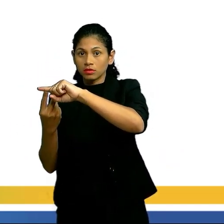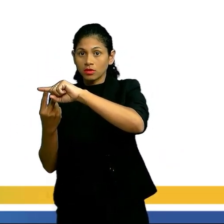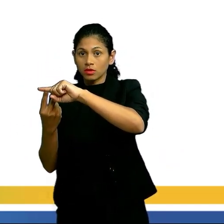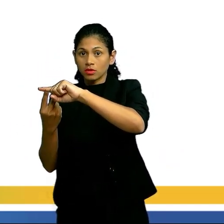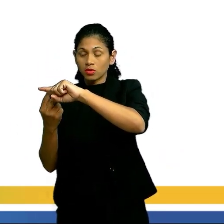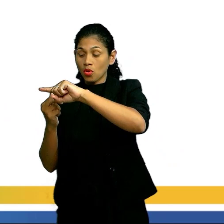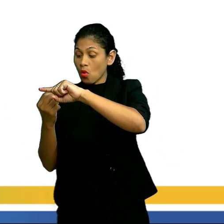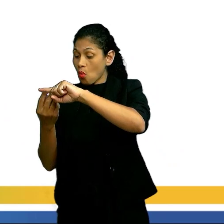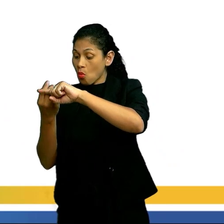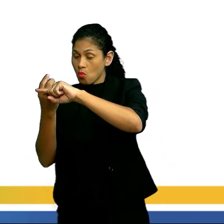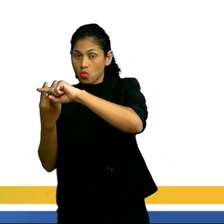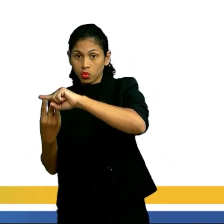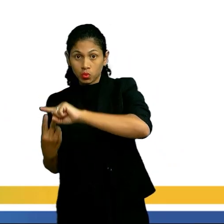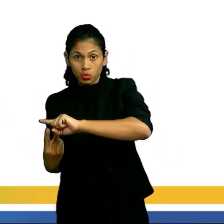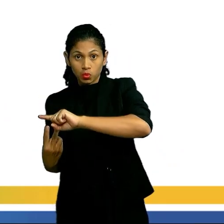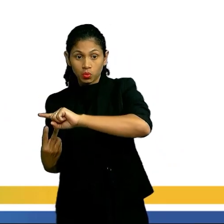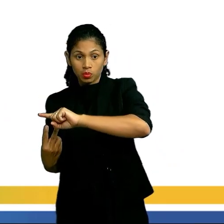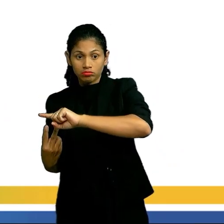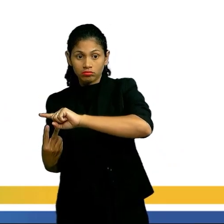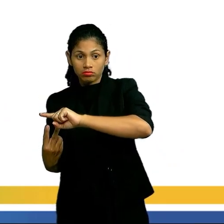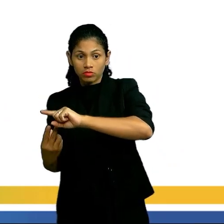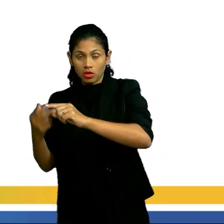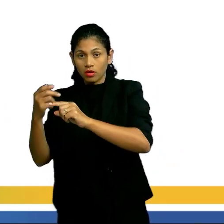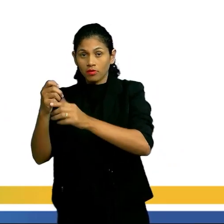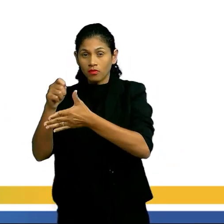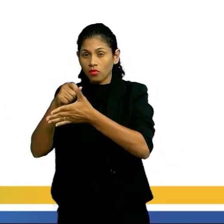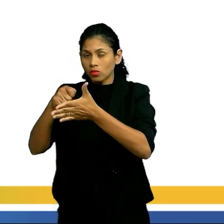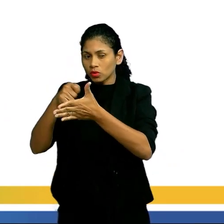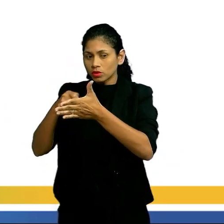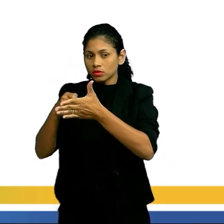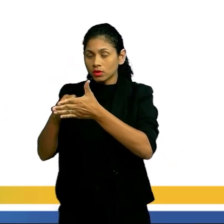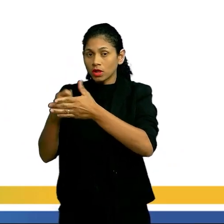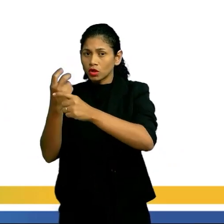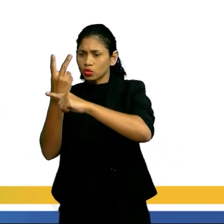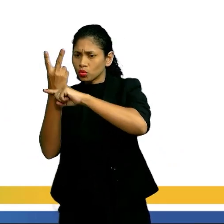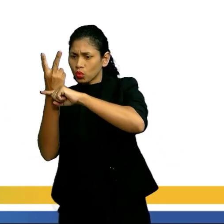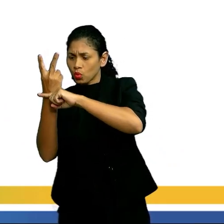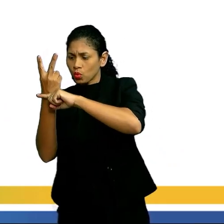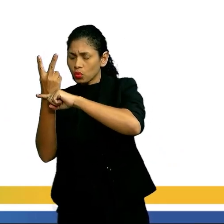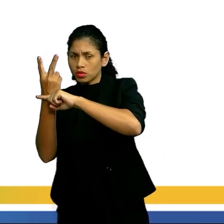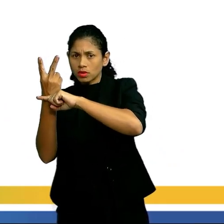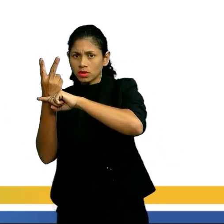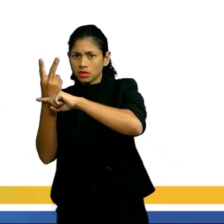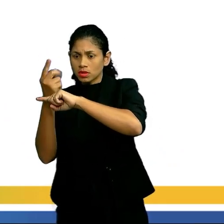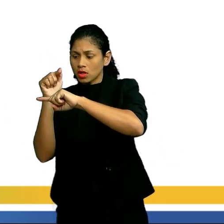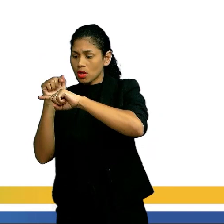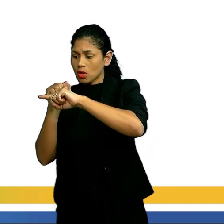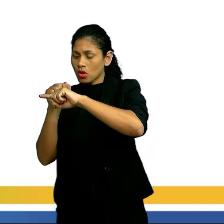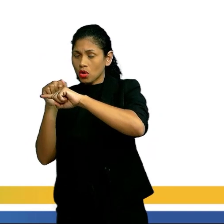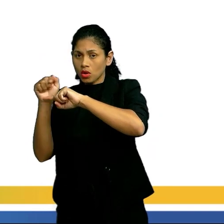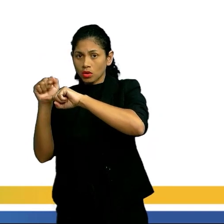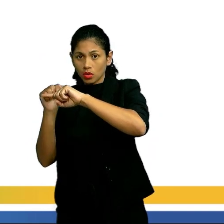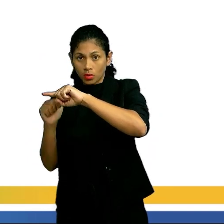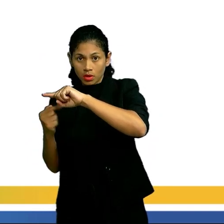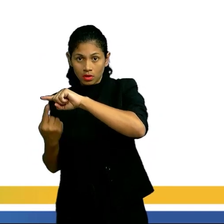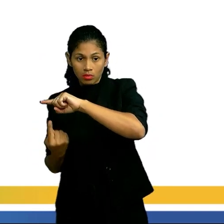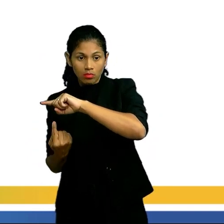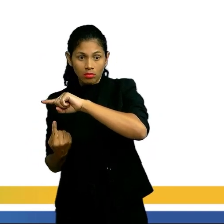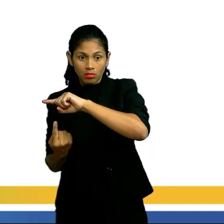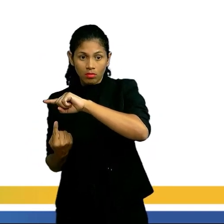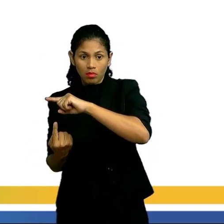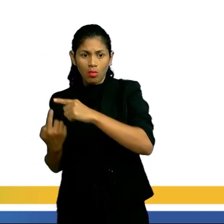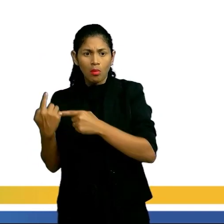denominador, eu vou escrevê-lo como 2 sobre 1. Mas por quê? Alguns conhecimentos nós já temos que